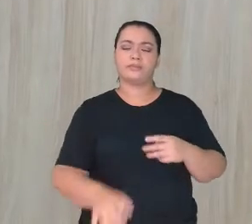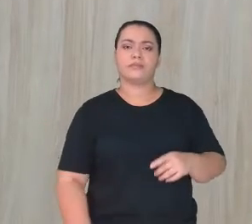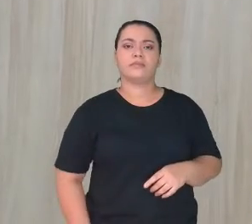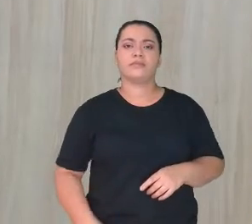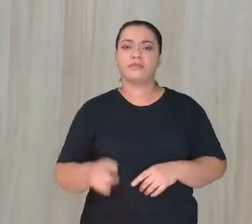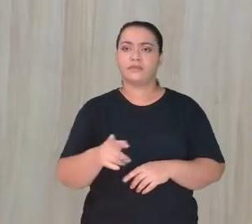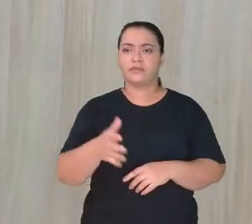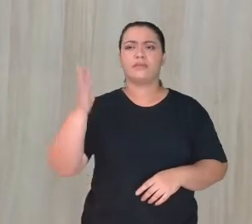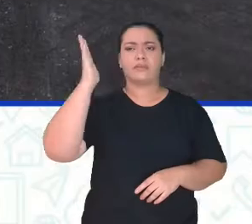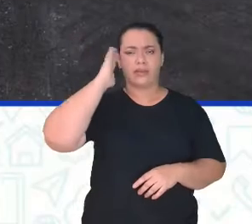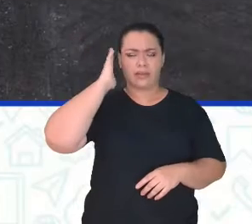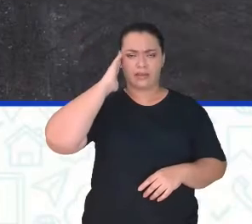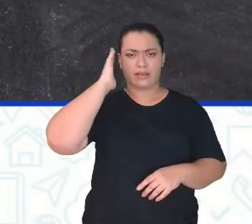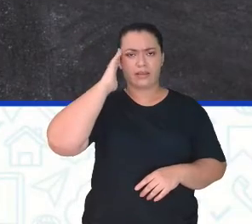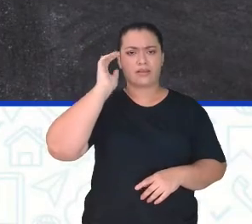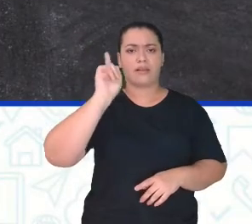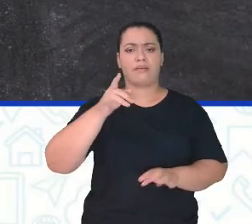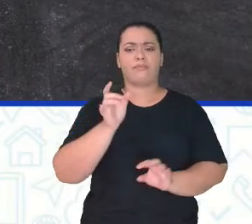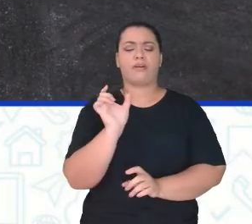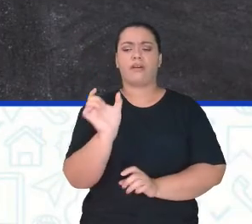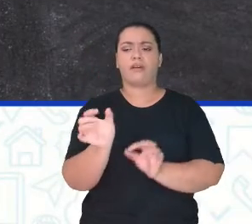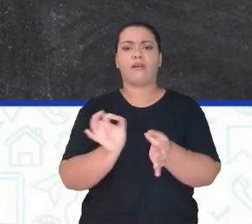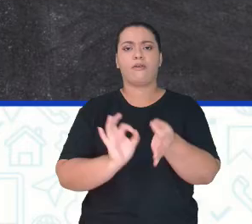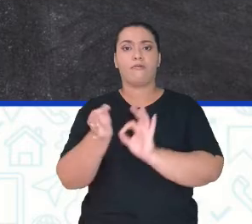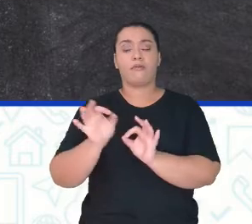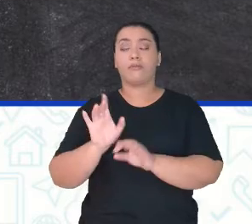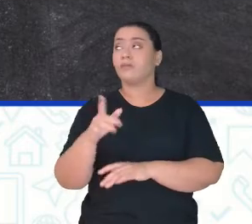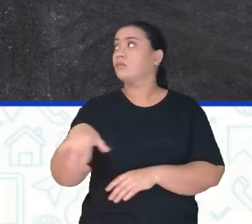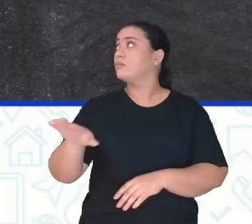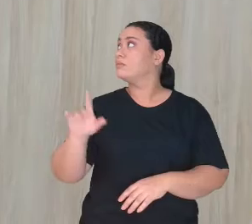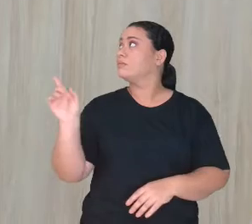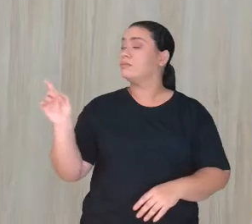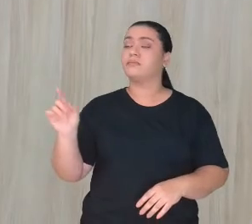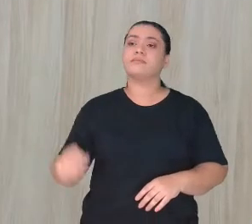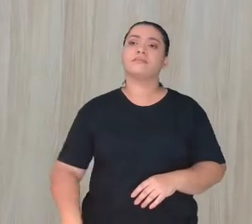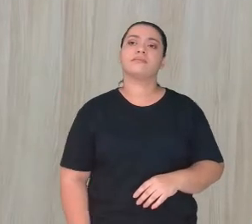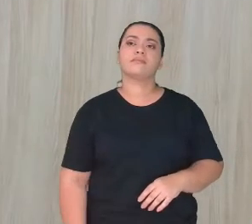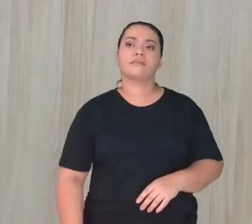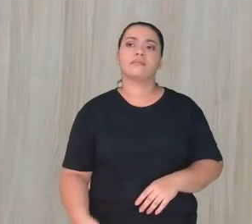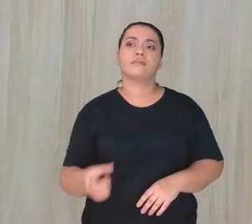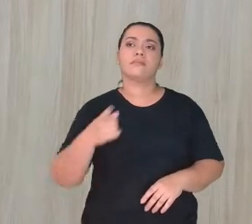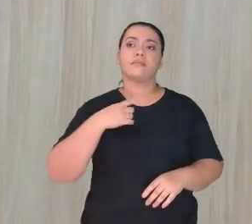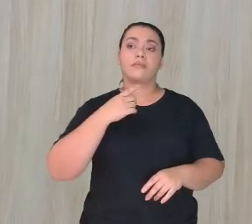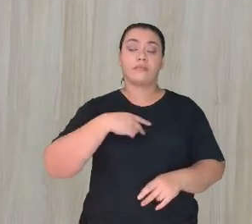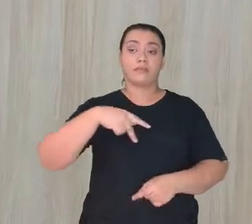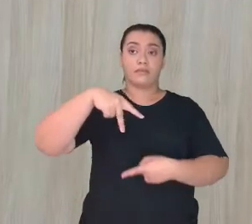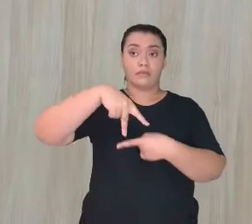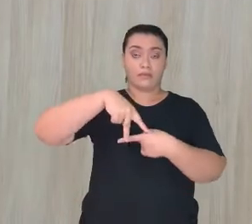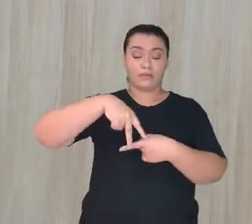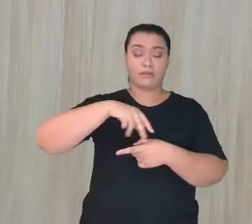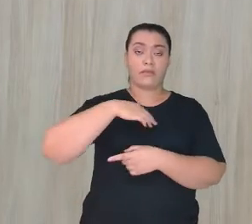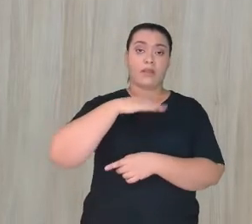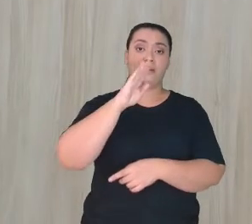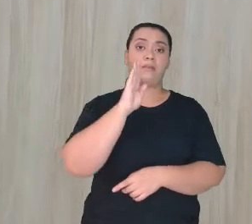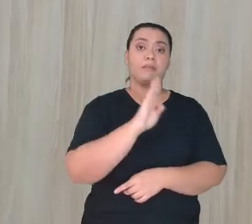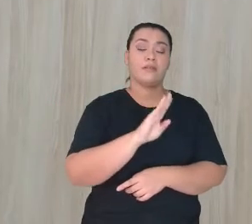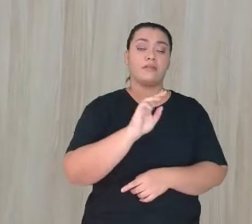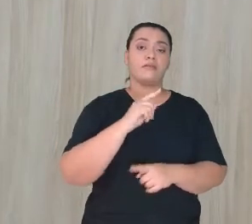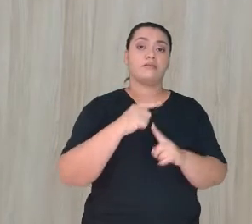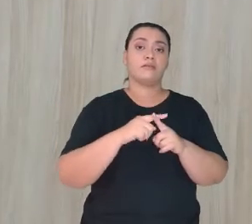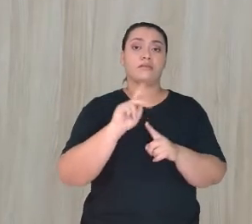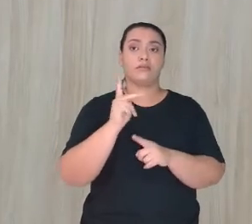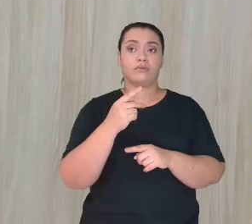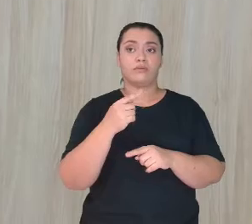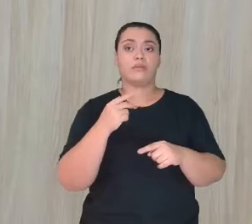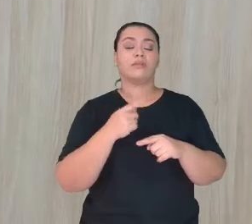agora a fórmula de cada um deles. Ó, esse aqui é um triângulo, né? A área é base vezes altura sobre 2. Esse daqui é um